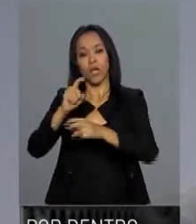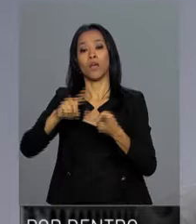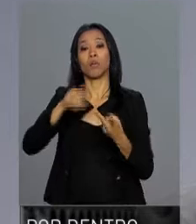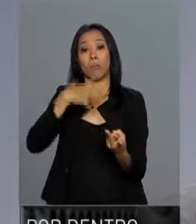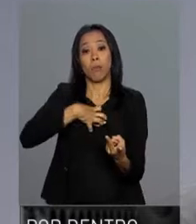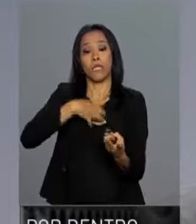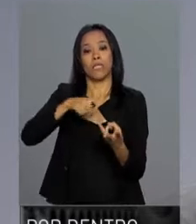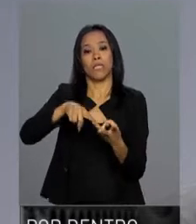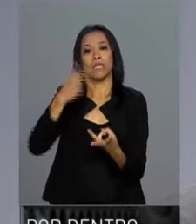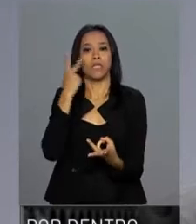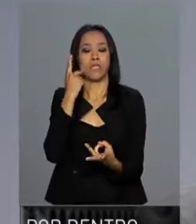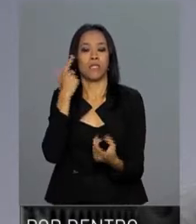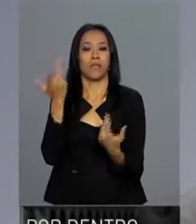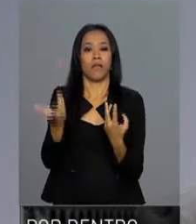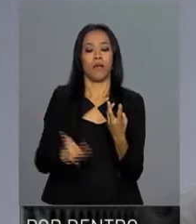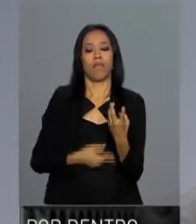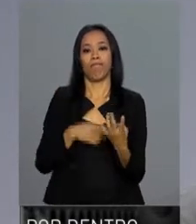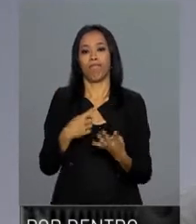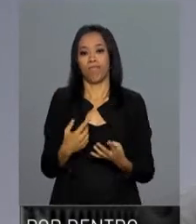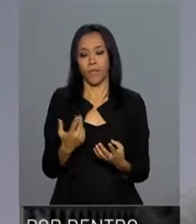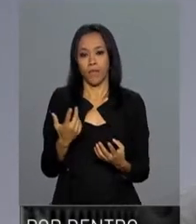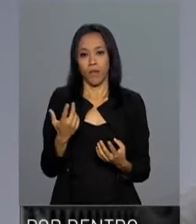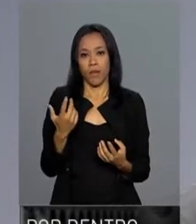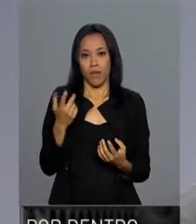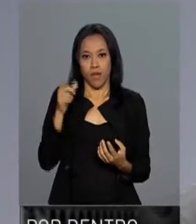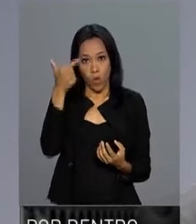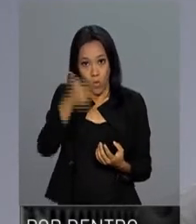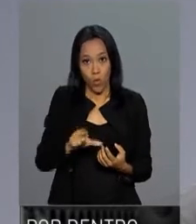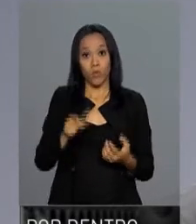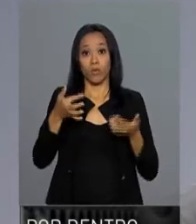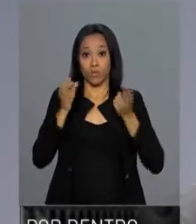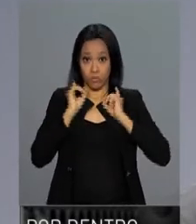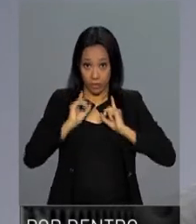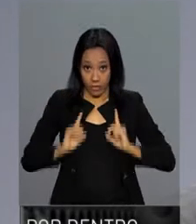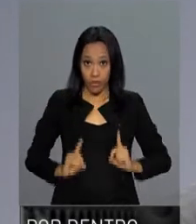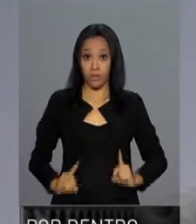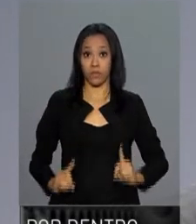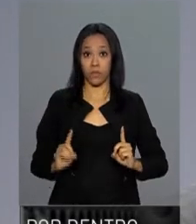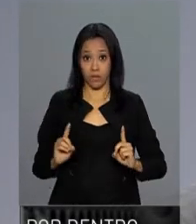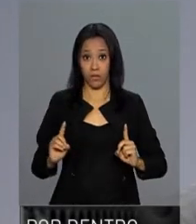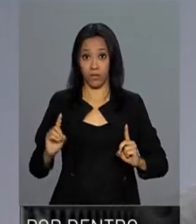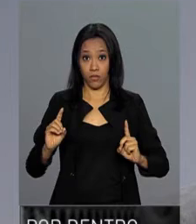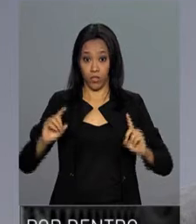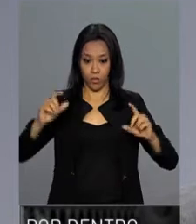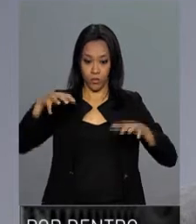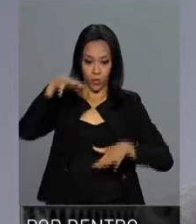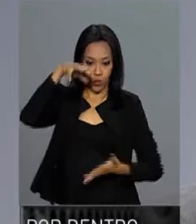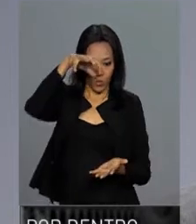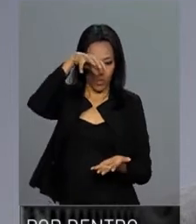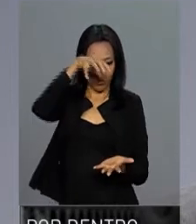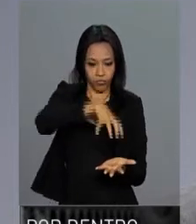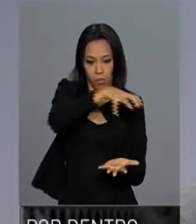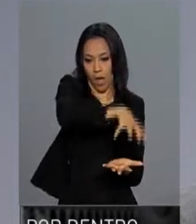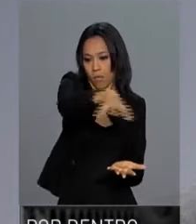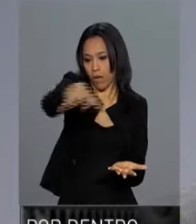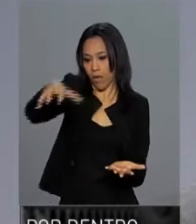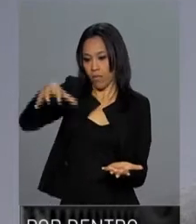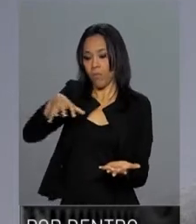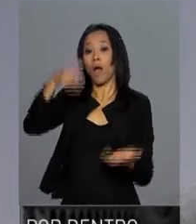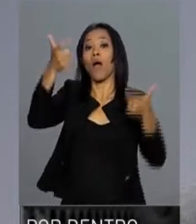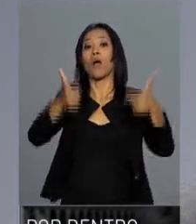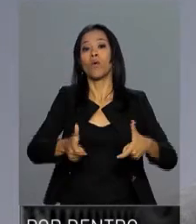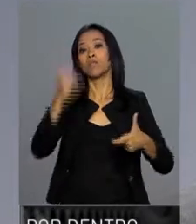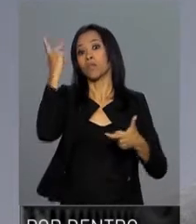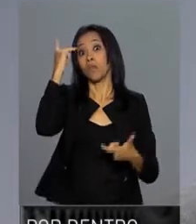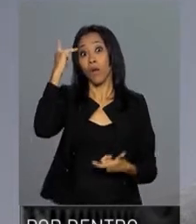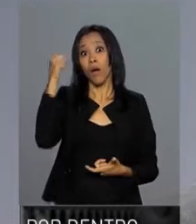no ceará no o centro paralímpico de de d e em são paulo são paulo por exemplo